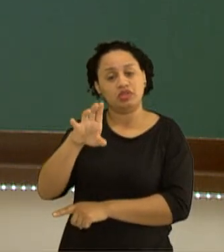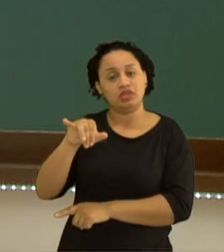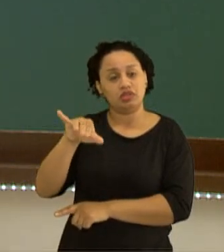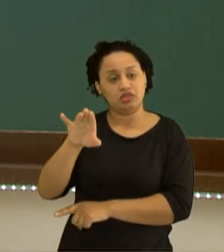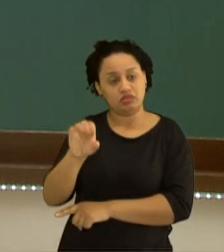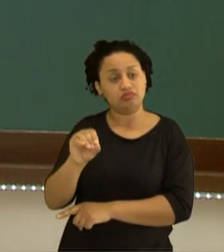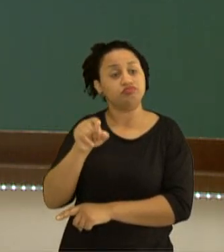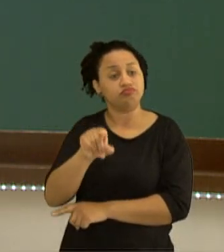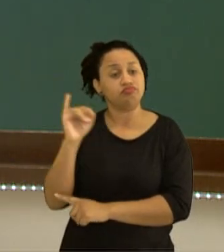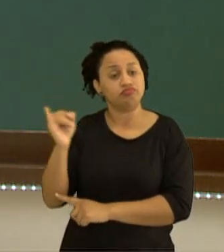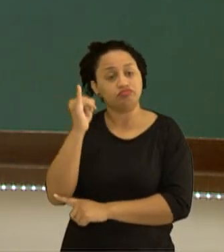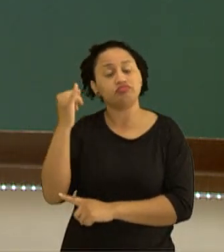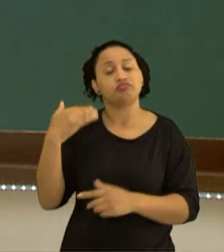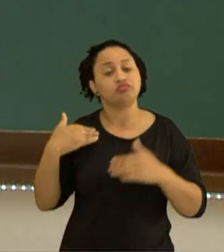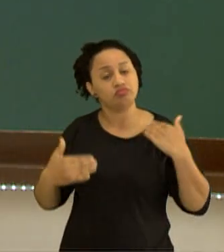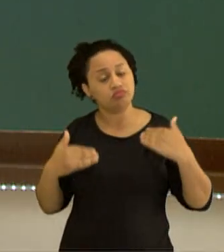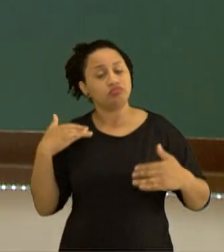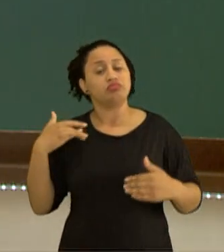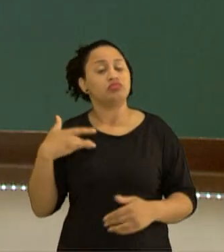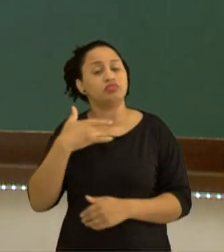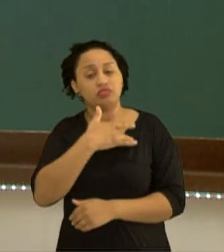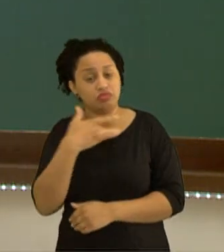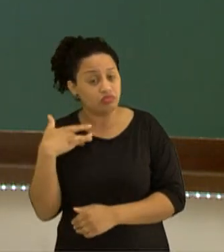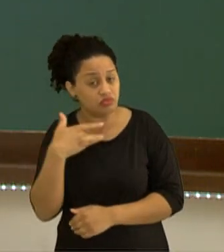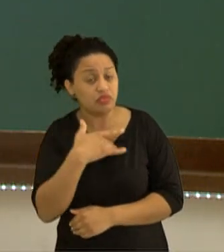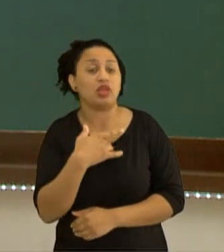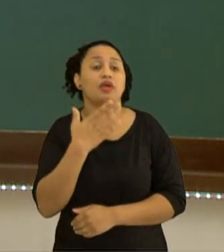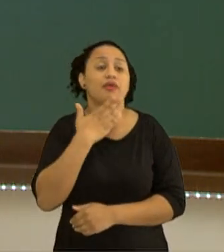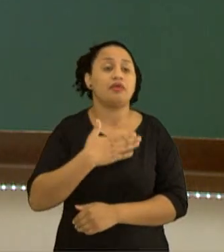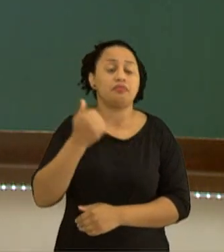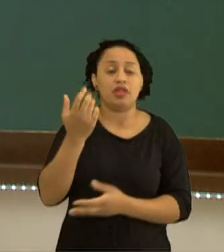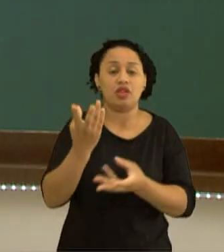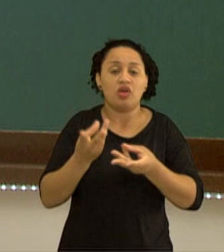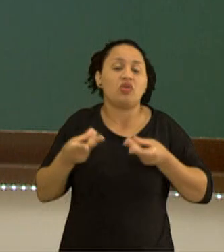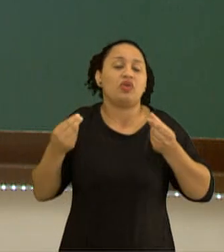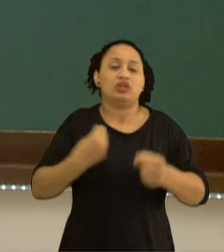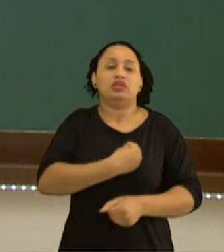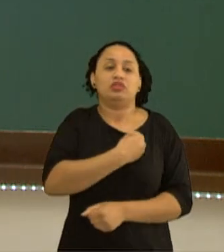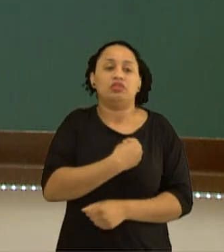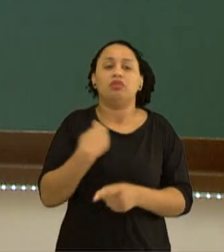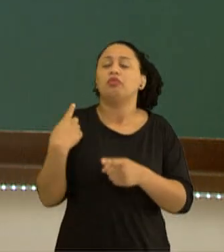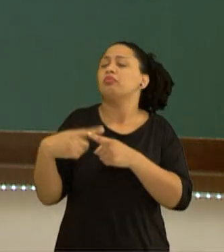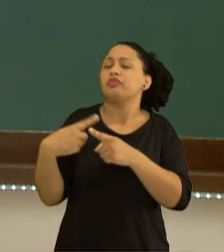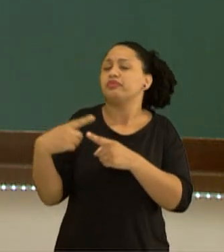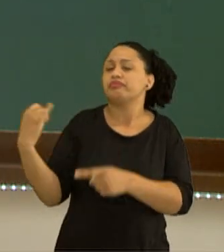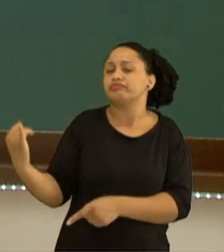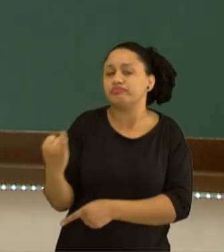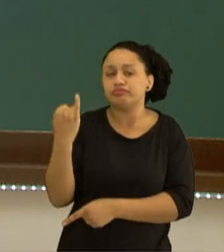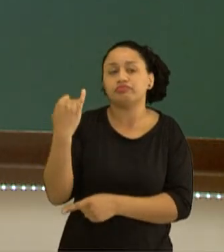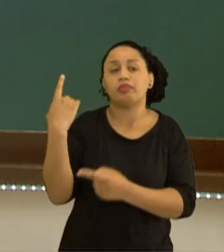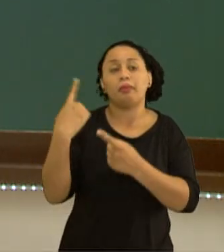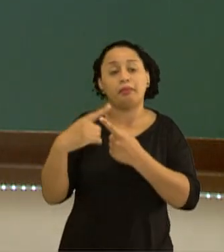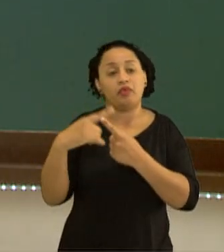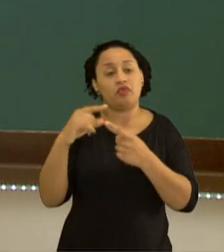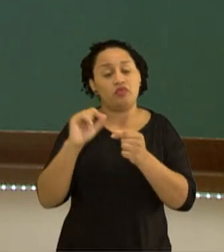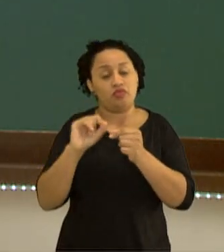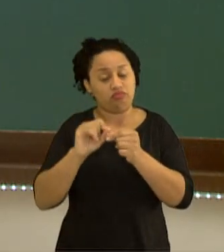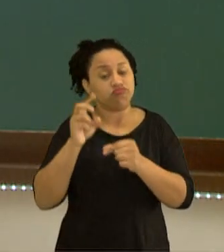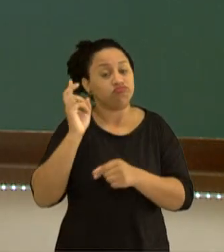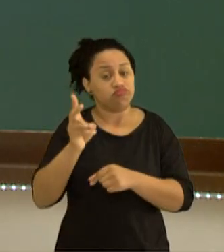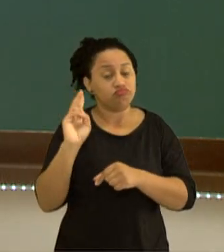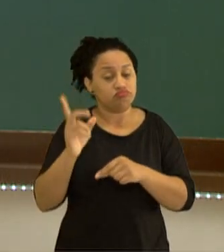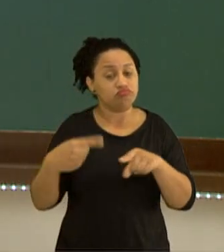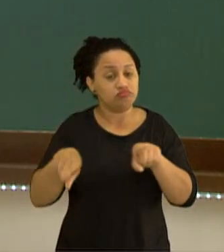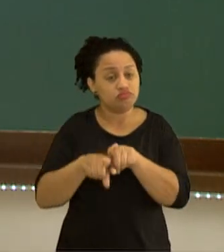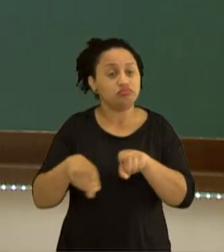organismo saudável e maior qualidade de vida. E por que ele é importante? Tá? Por quê? Ele é realizado com frequência